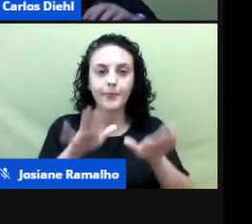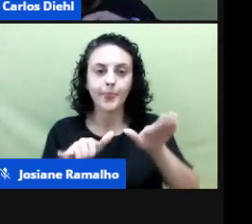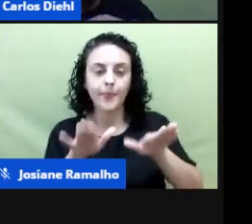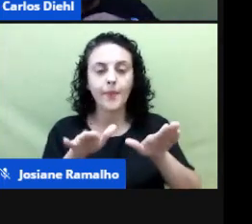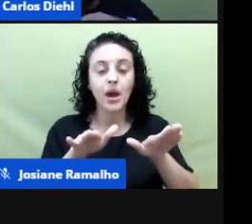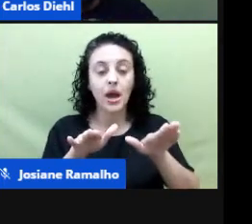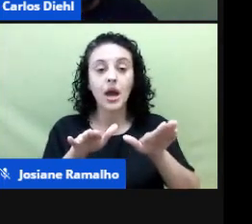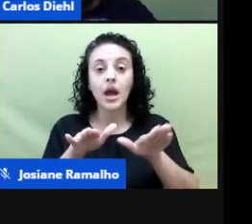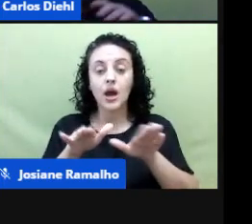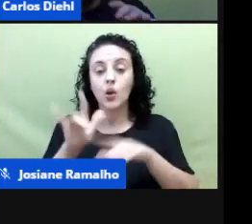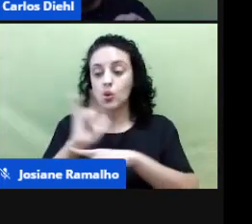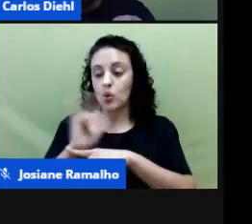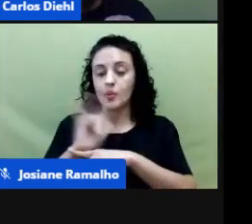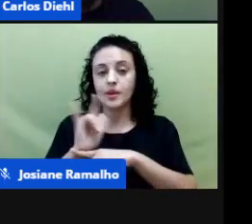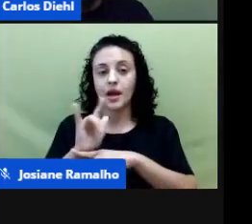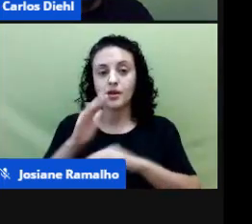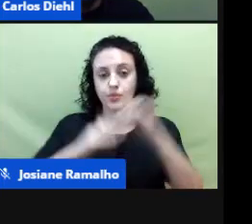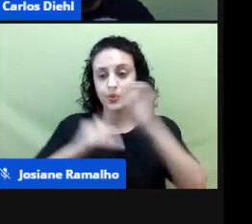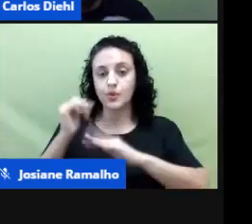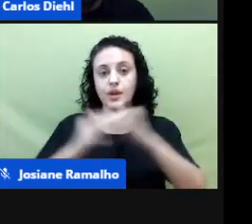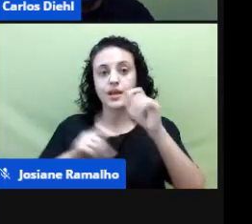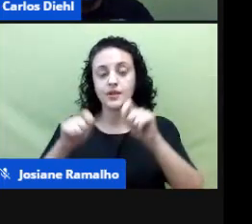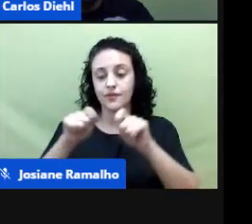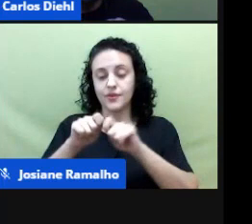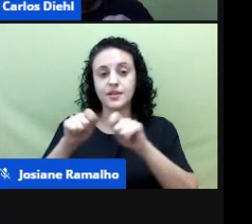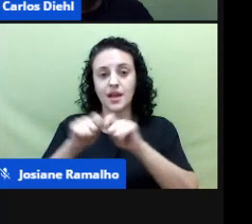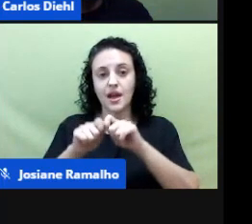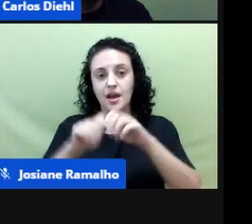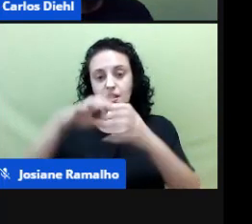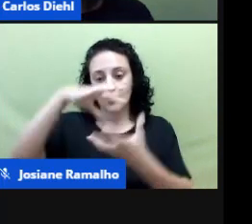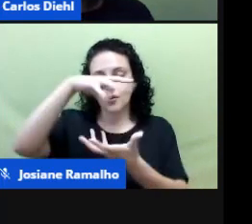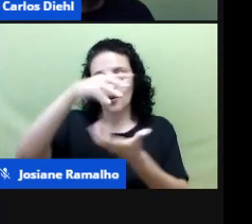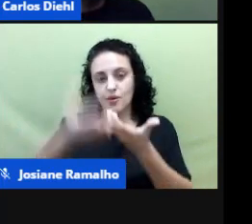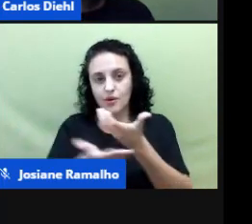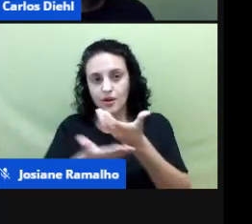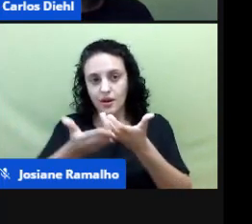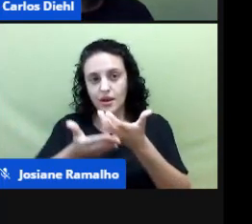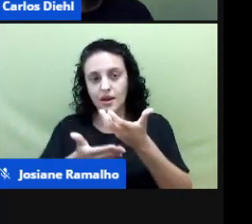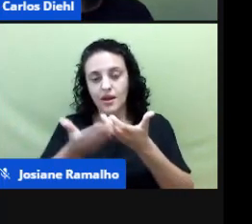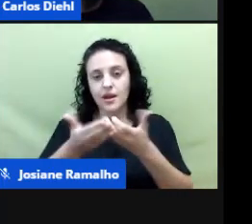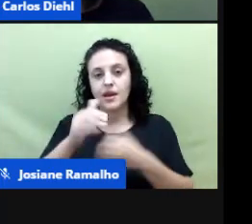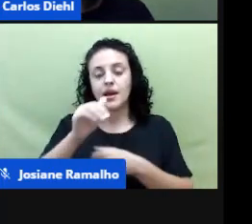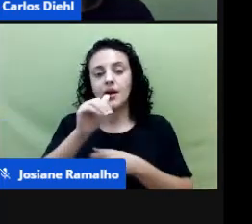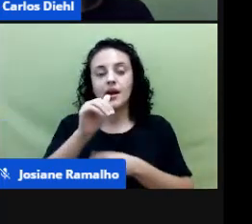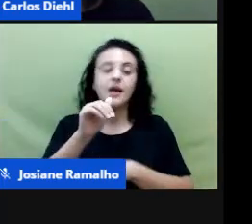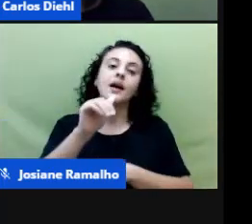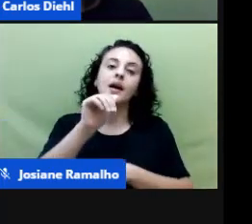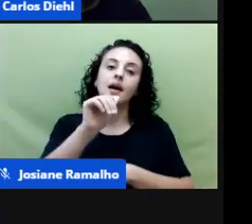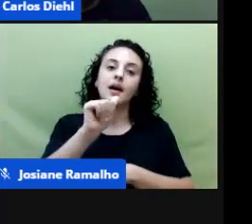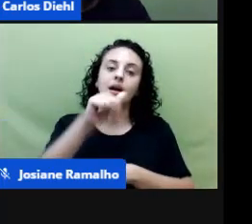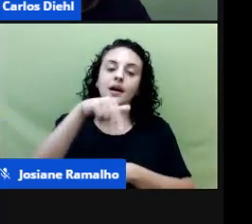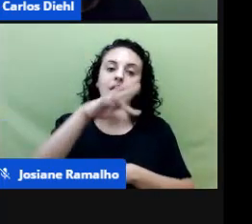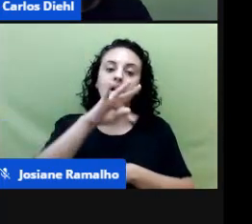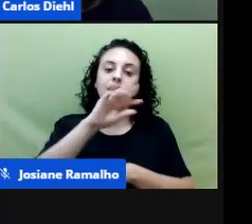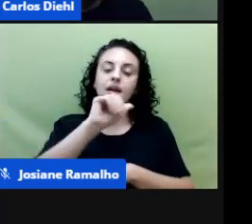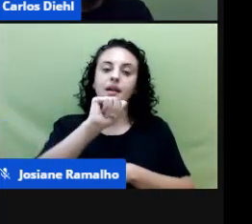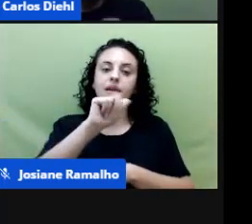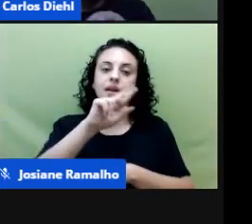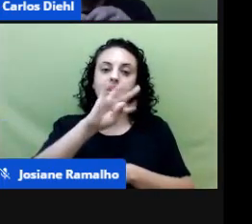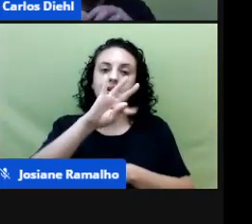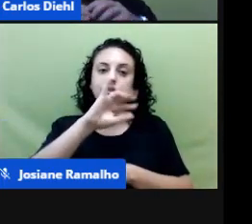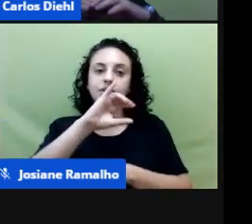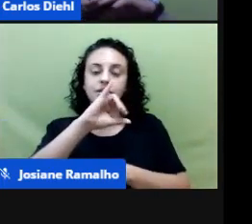Antártica, registrando o cotidiano dos pinguins. Então, só que nesse documentário, em